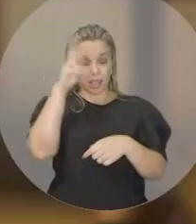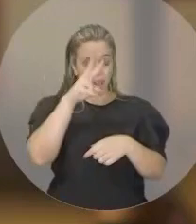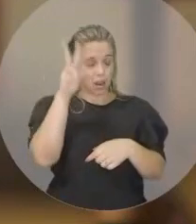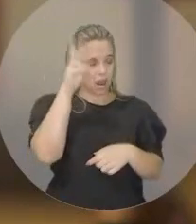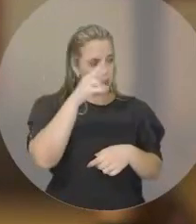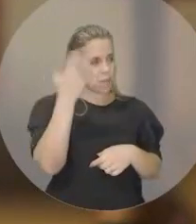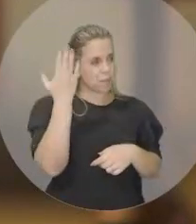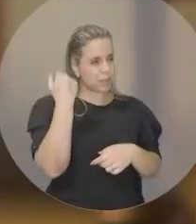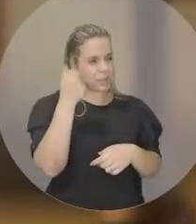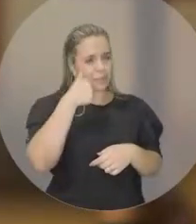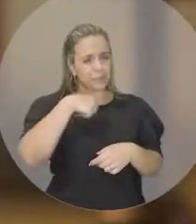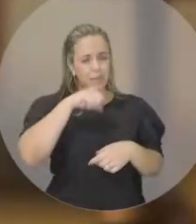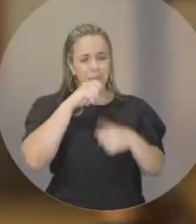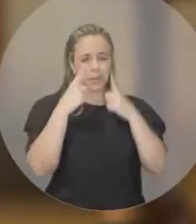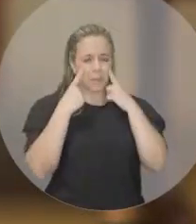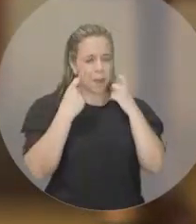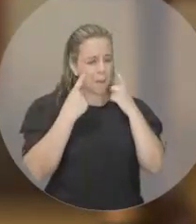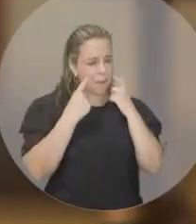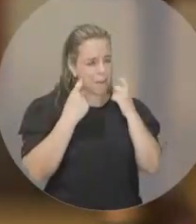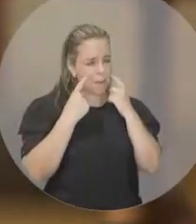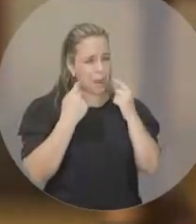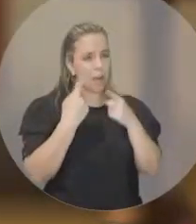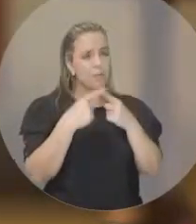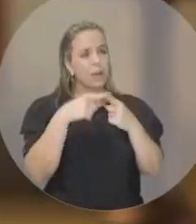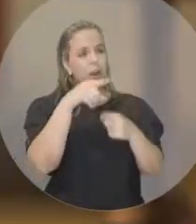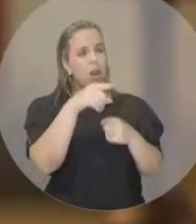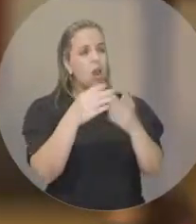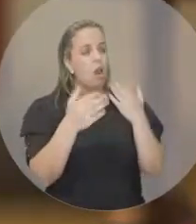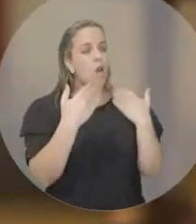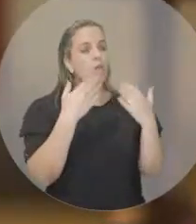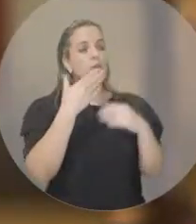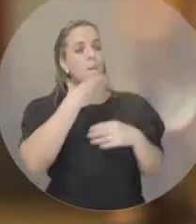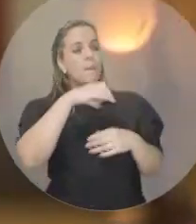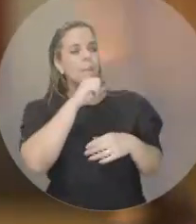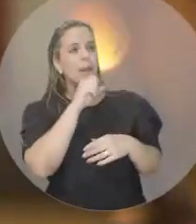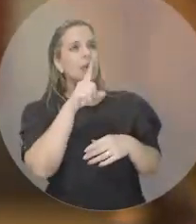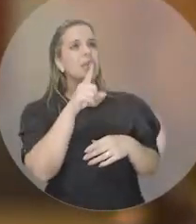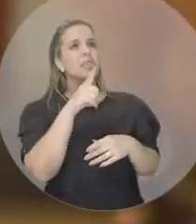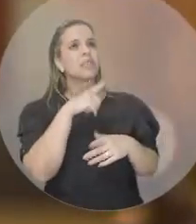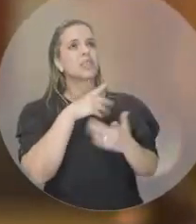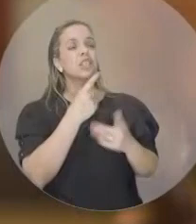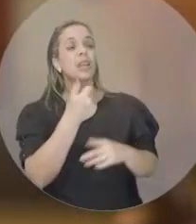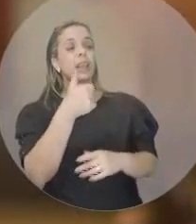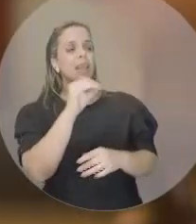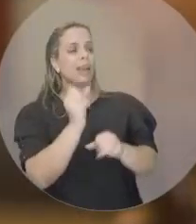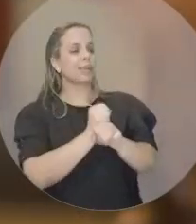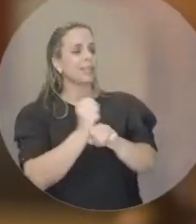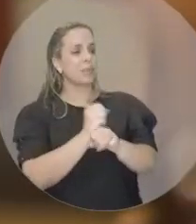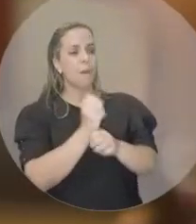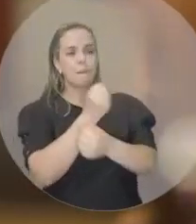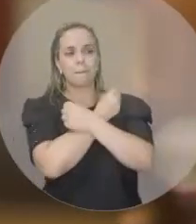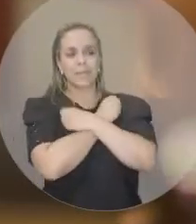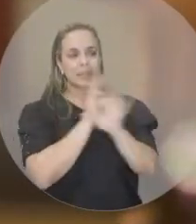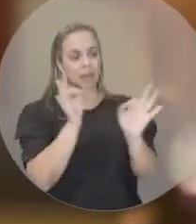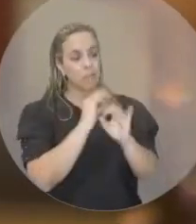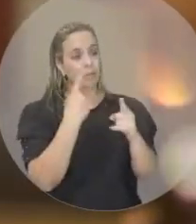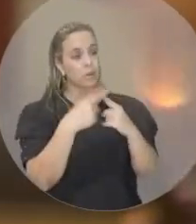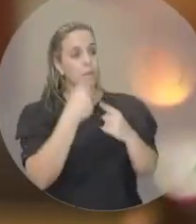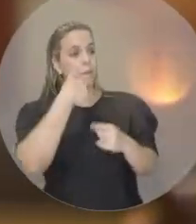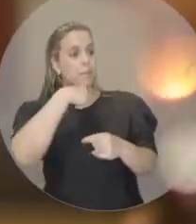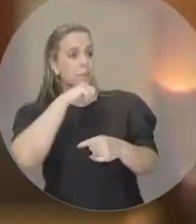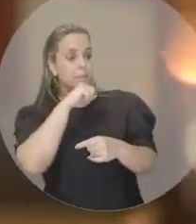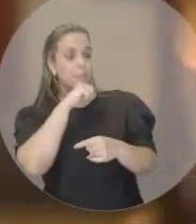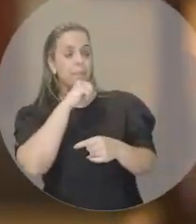recordo a vez em que ela mais chorou. Falava com o pai, a quem não abraçava havia mais de uma década. Meus avós